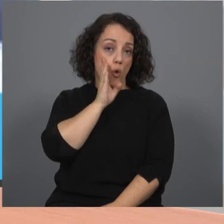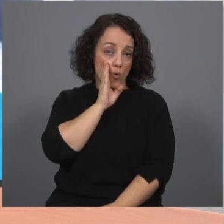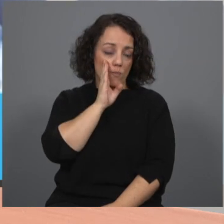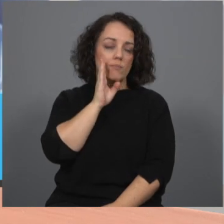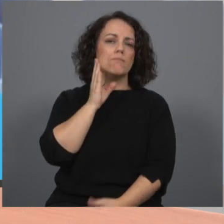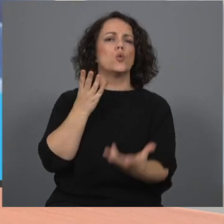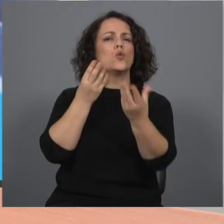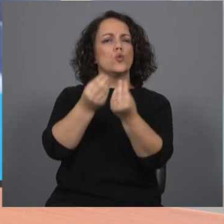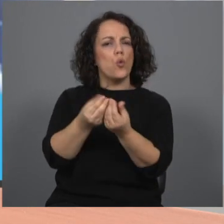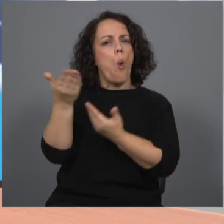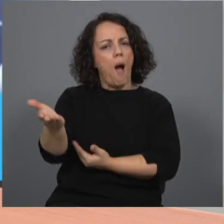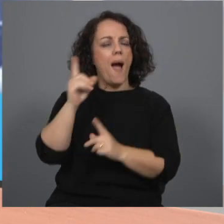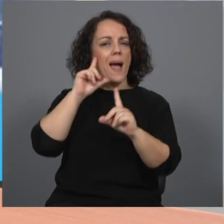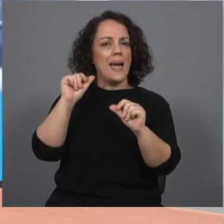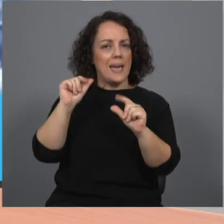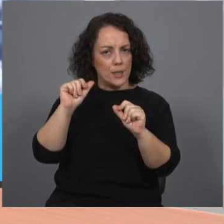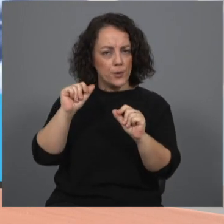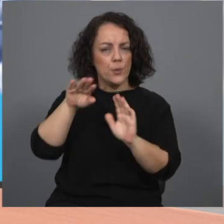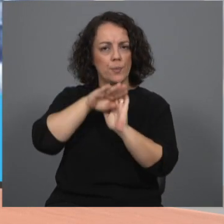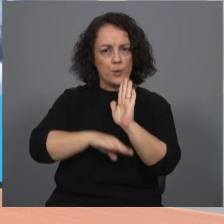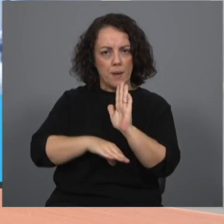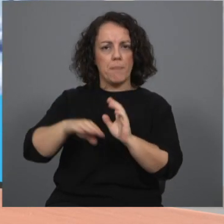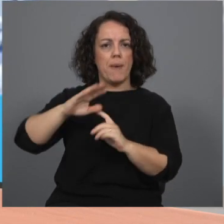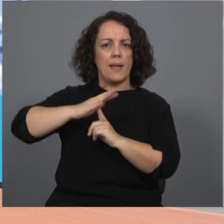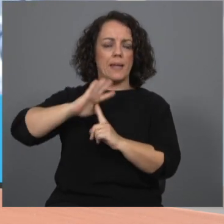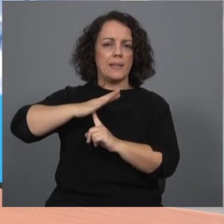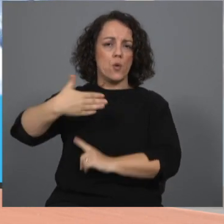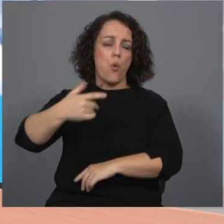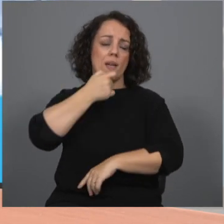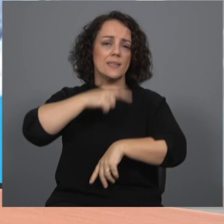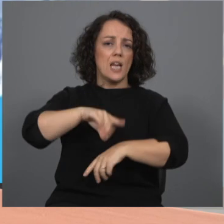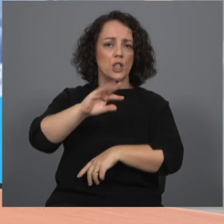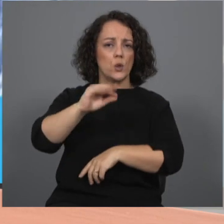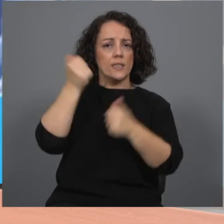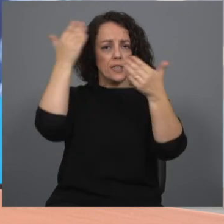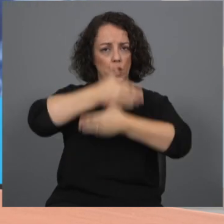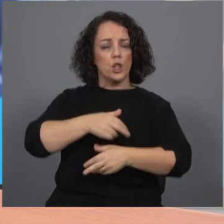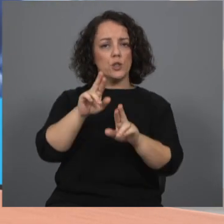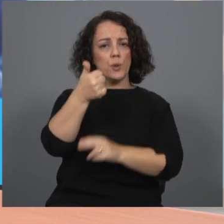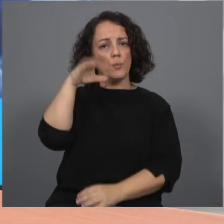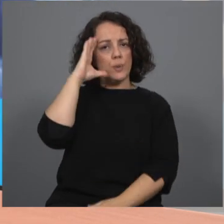sua companhia na rádio, na Antena 1, quando forem 22h45. Desejo-lhe uma